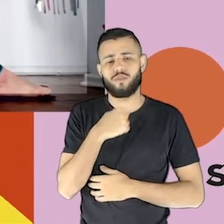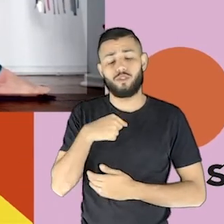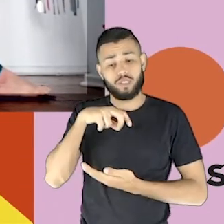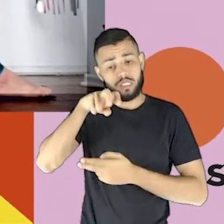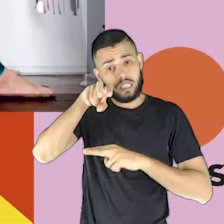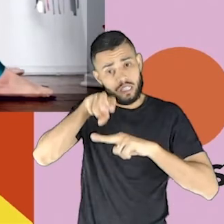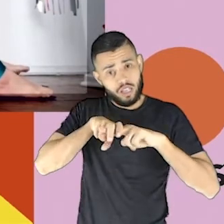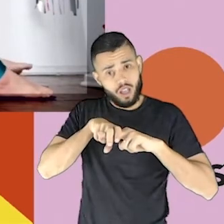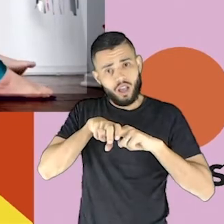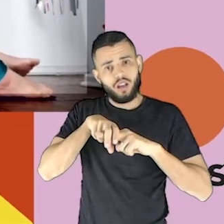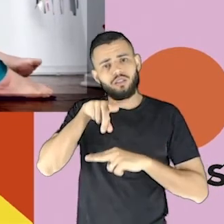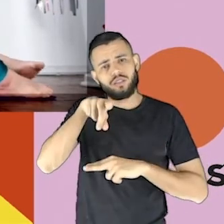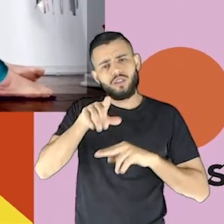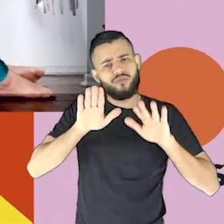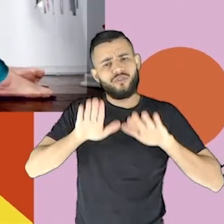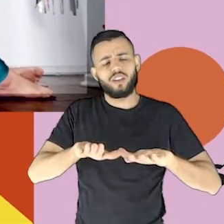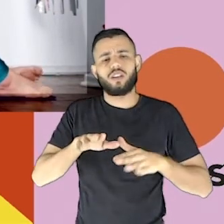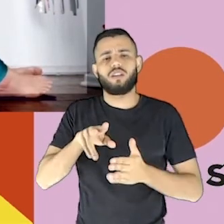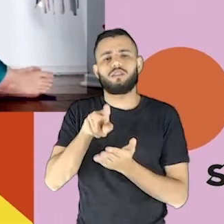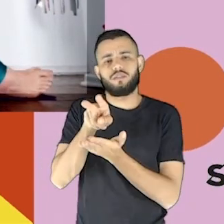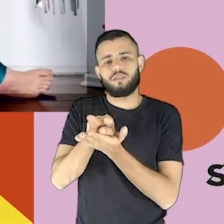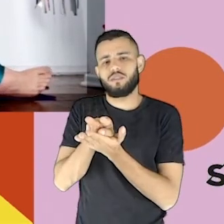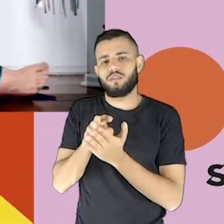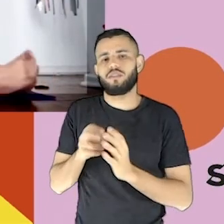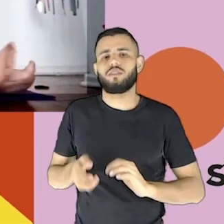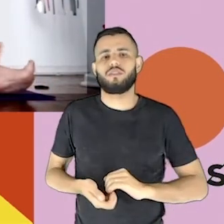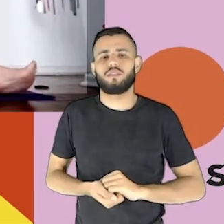relaxamento e você fica aí deitado.